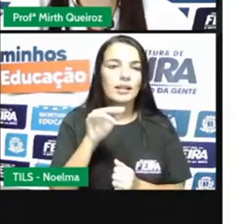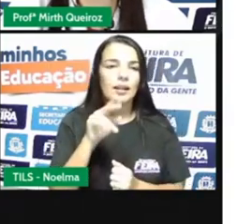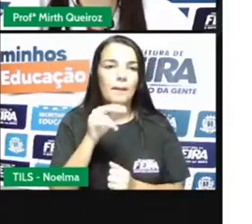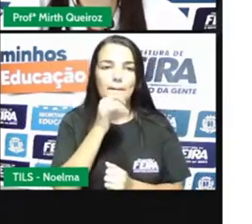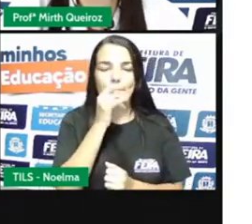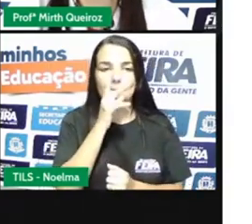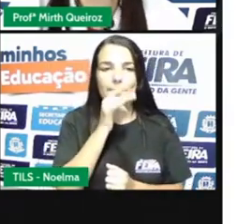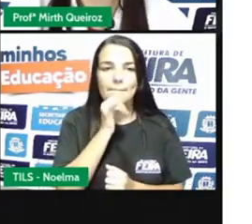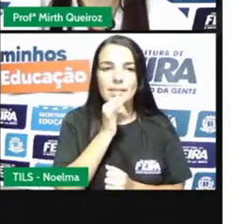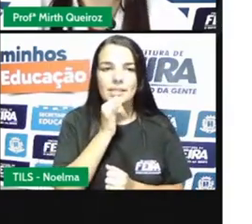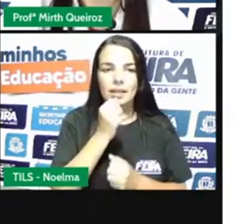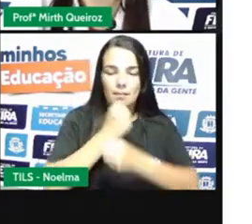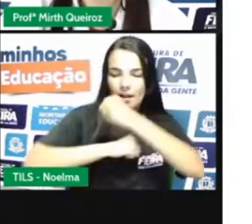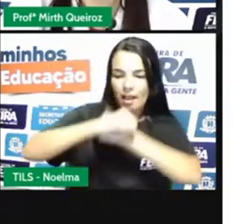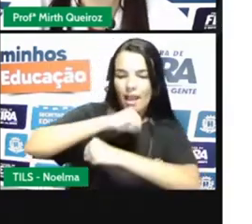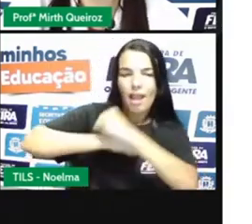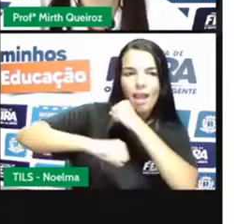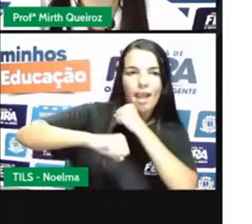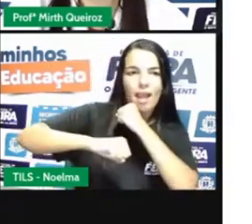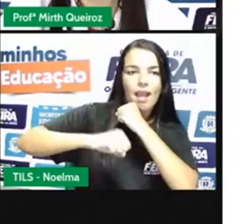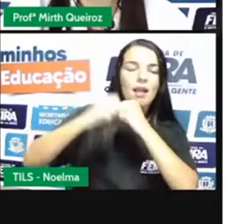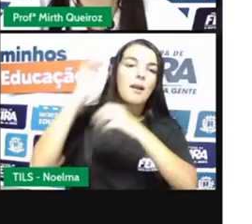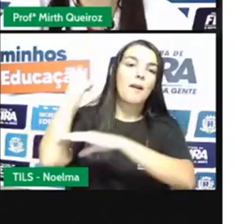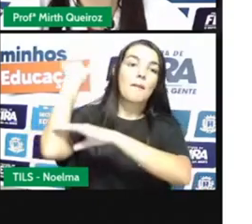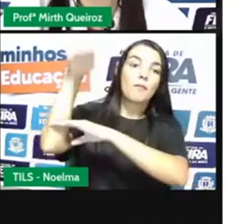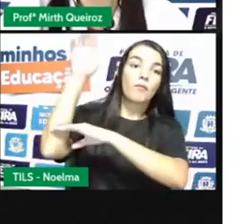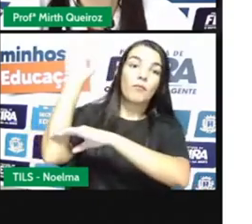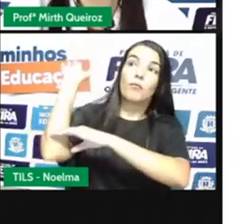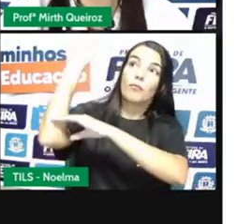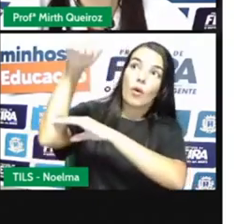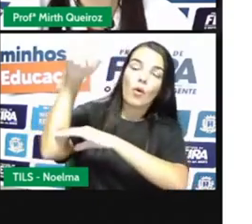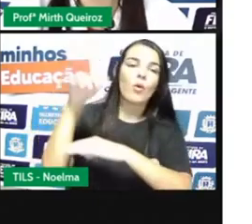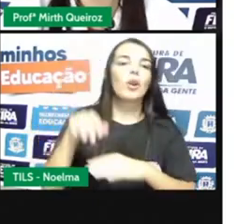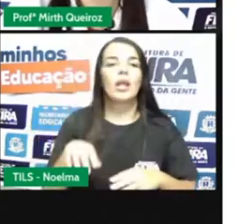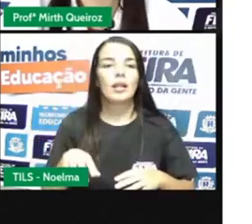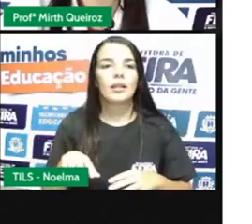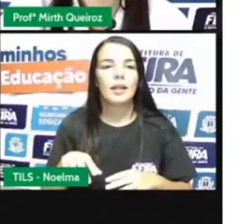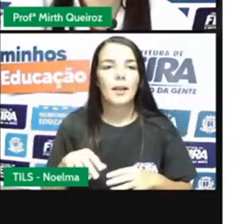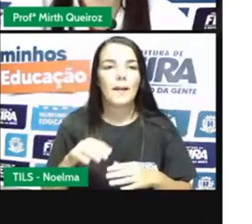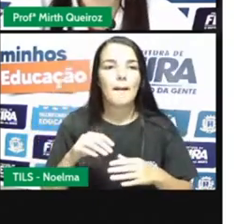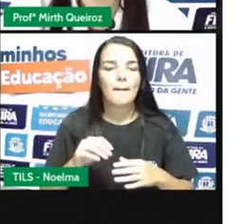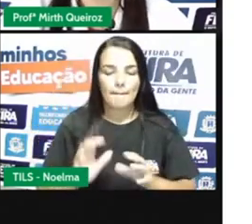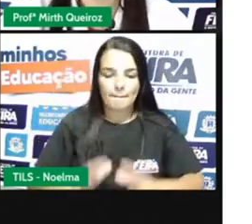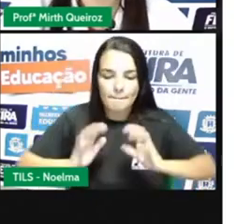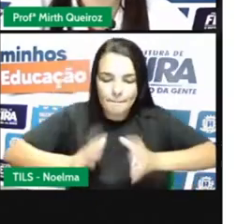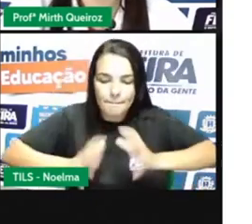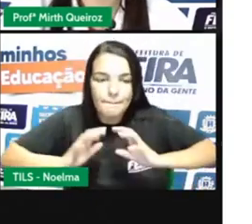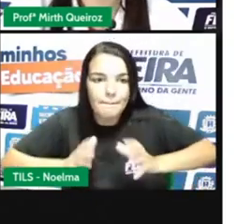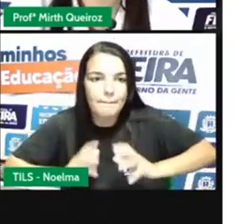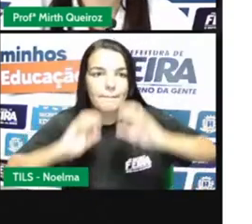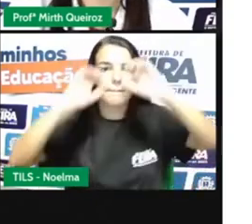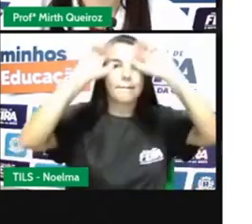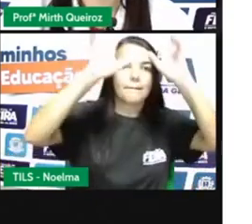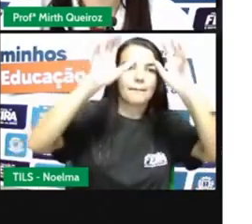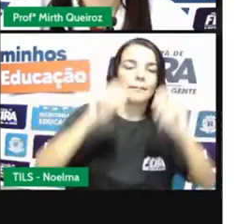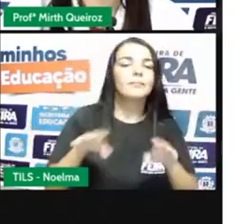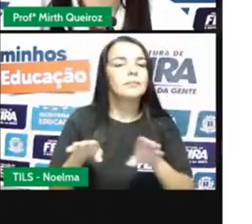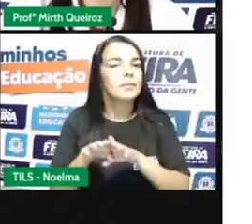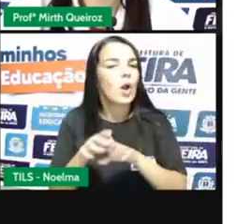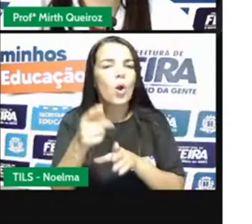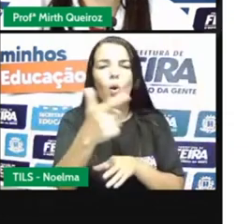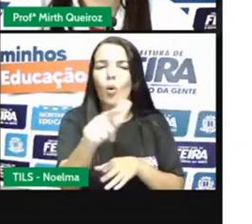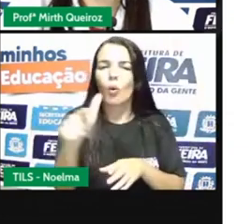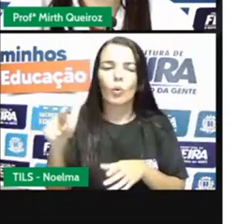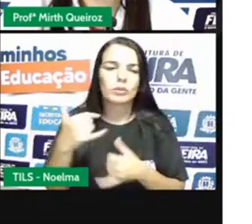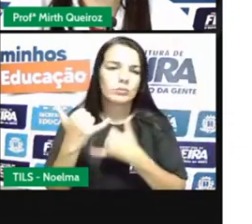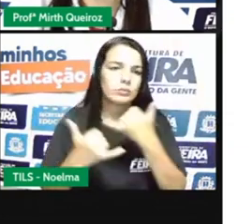artes marciais, basquete, remo e handebol, né? Etc., entre outros.